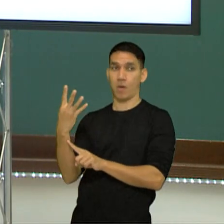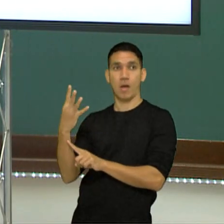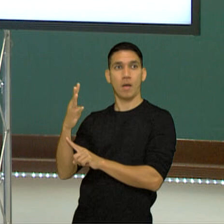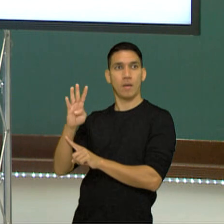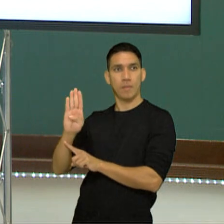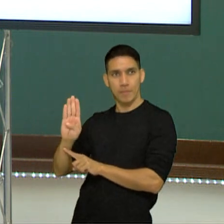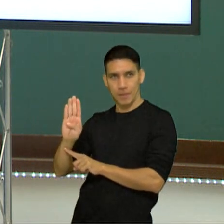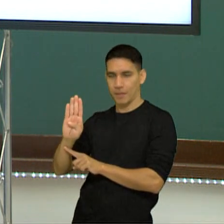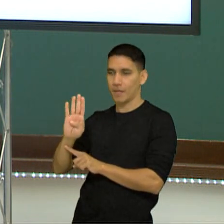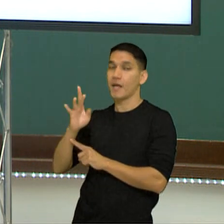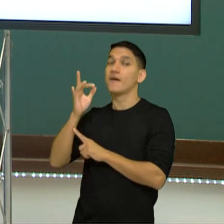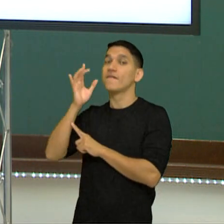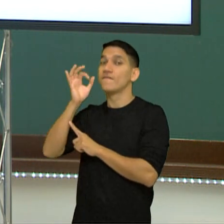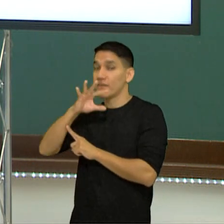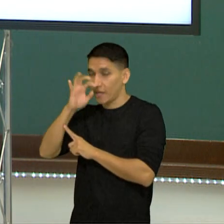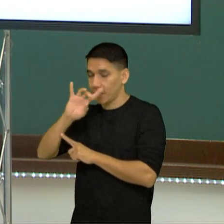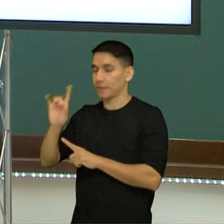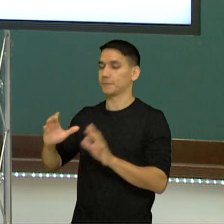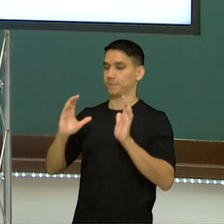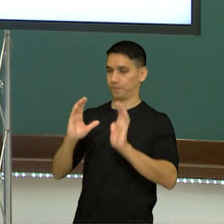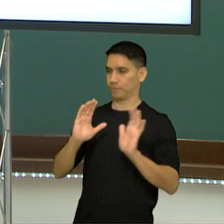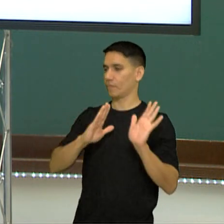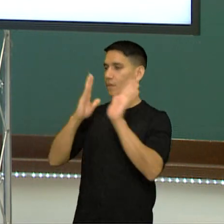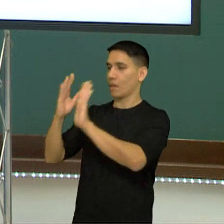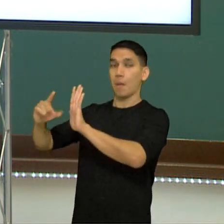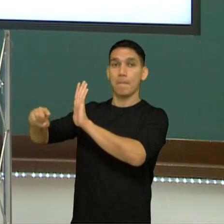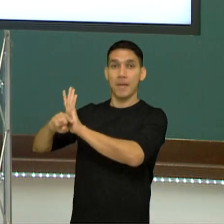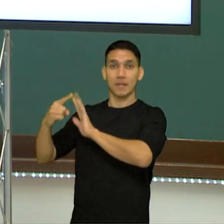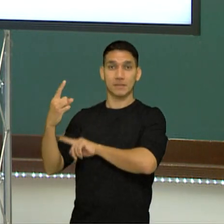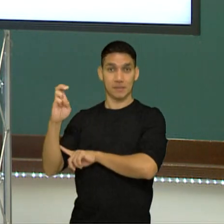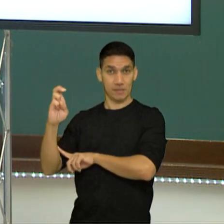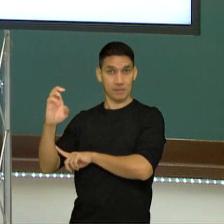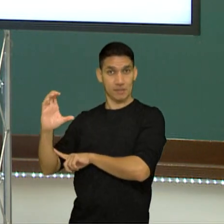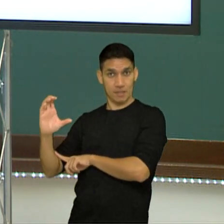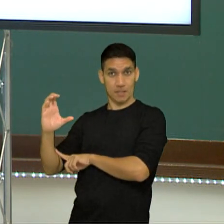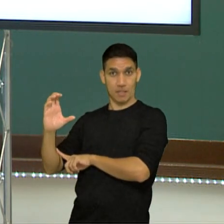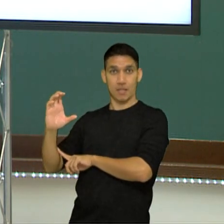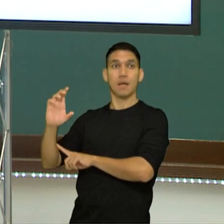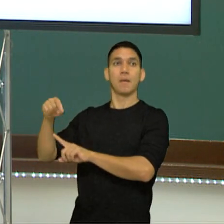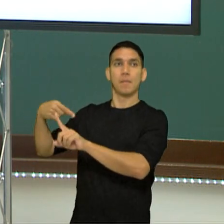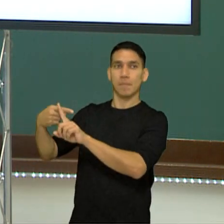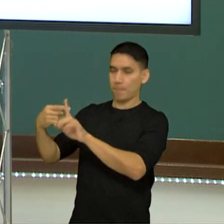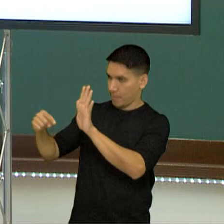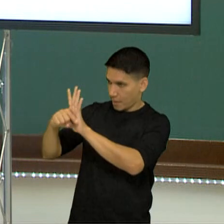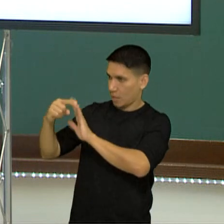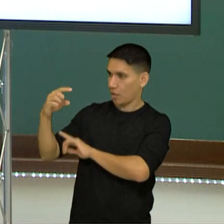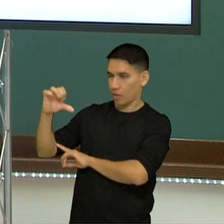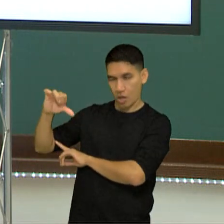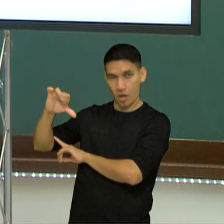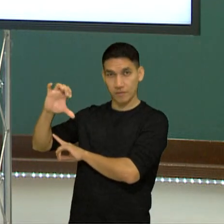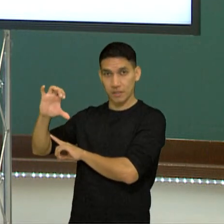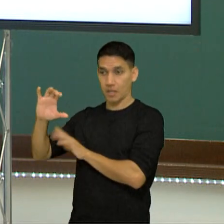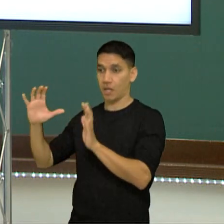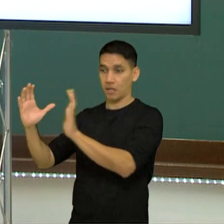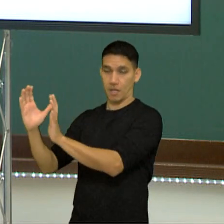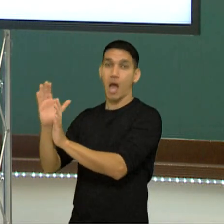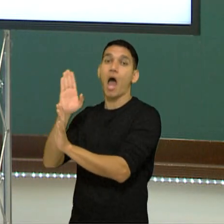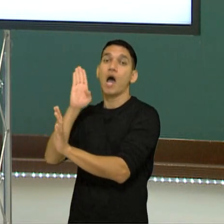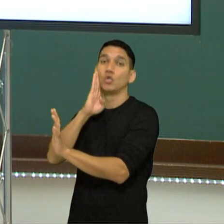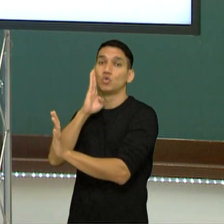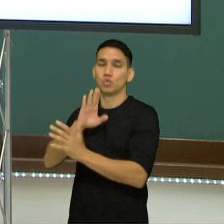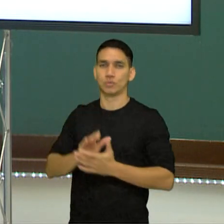verde o - 56 - 9 ser eu juntei em azul Ok então é só